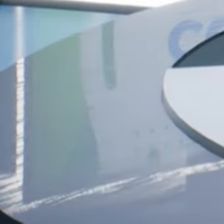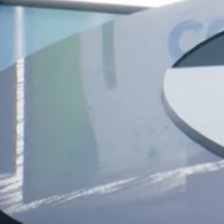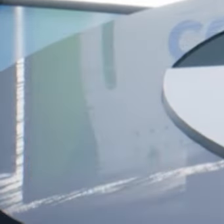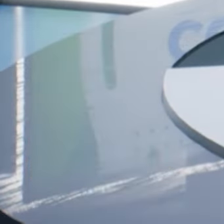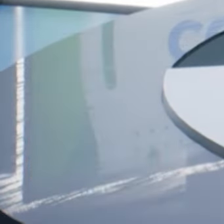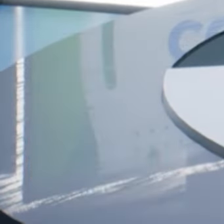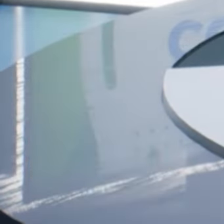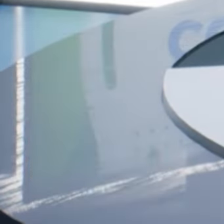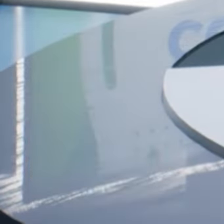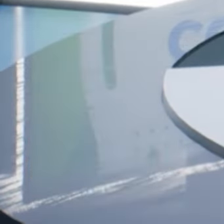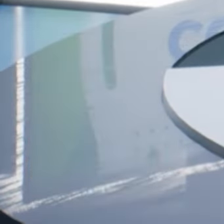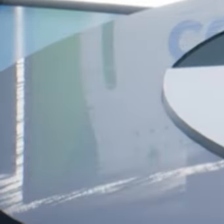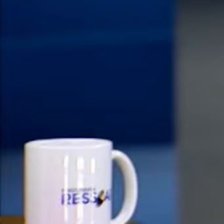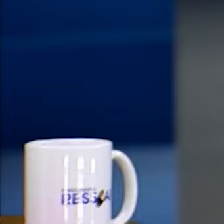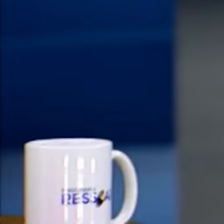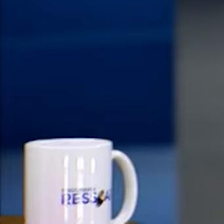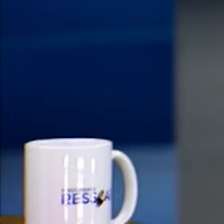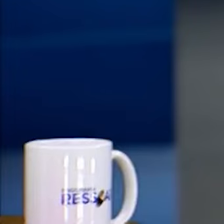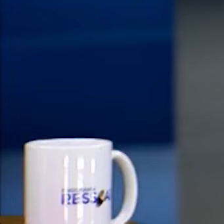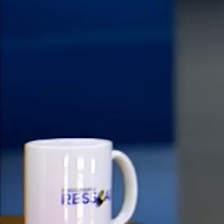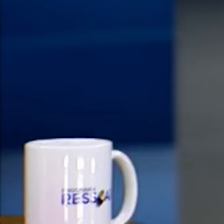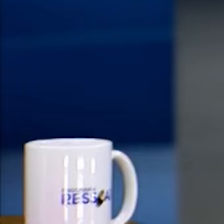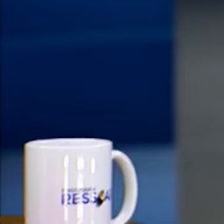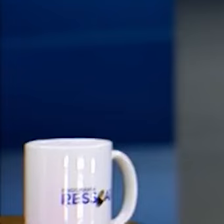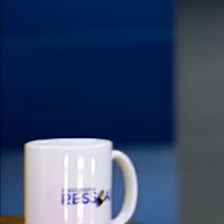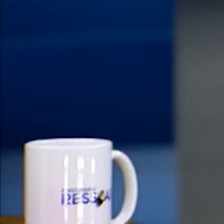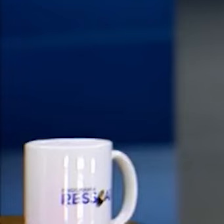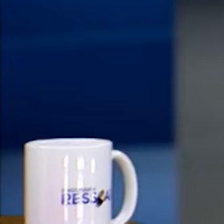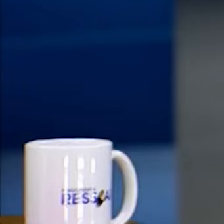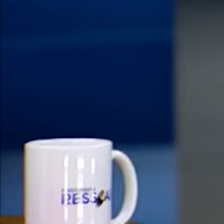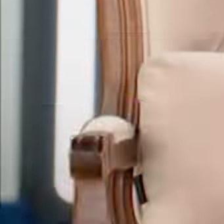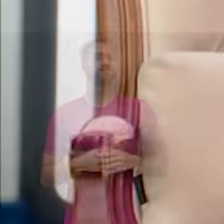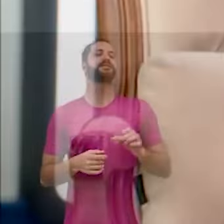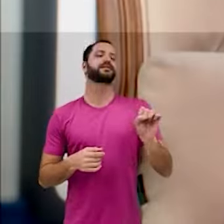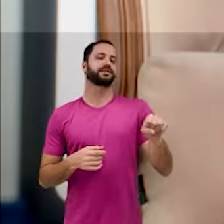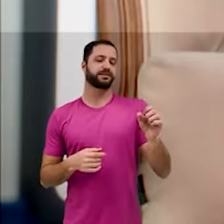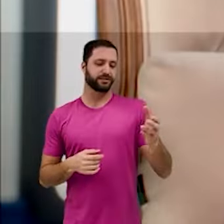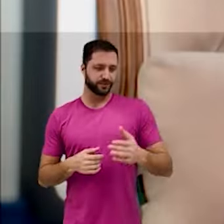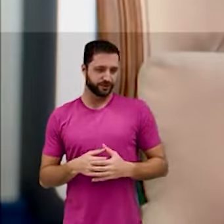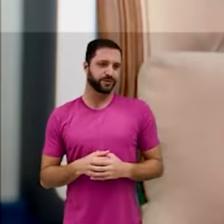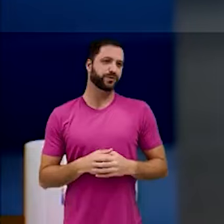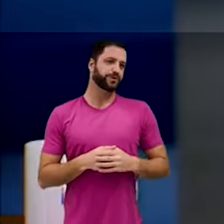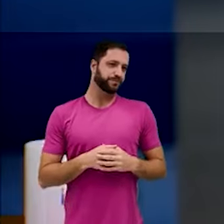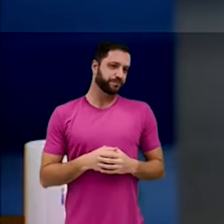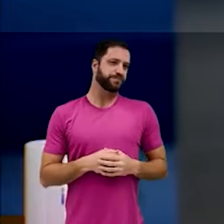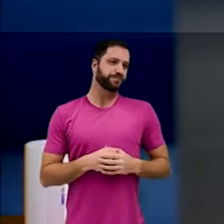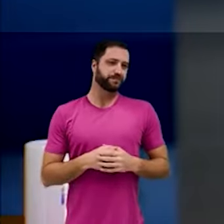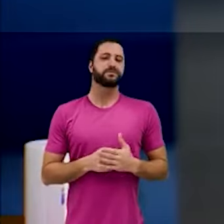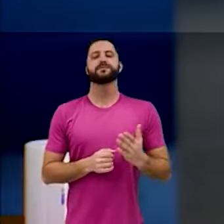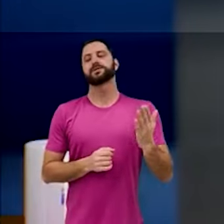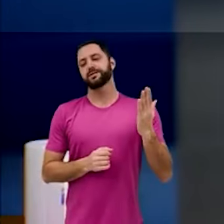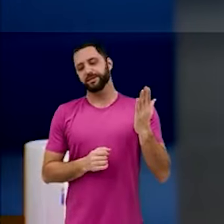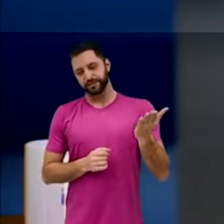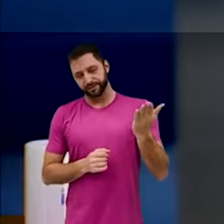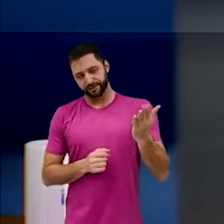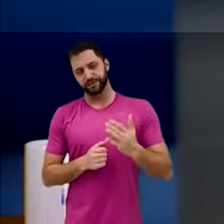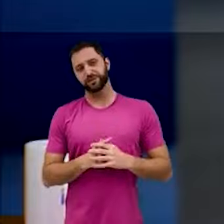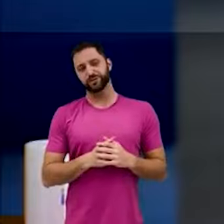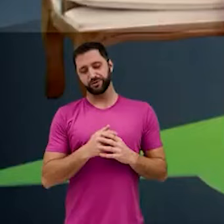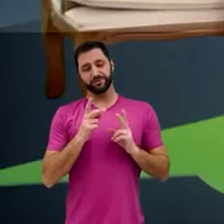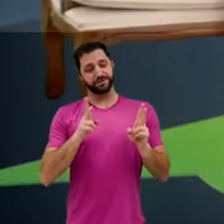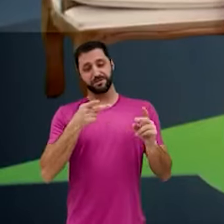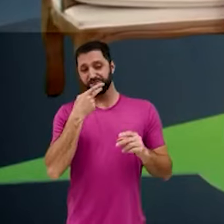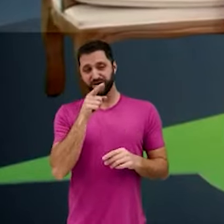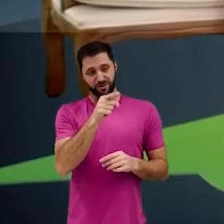mim. Até porque cada um tem... imprime a sua marca, né? É. Porque é o jeito de fazer, não é